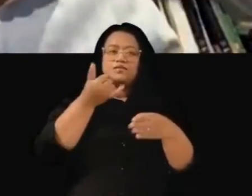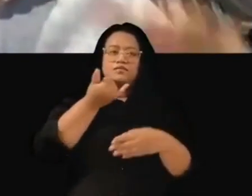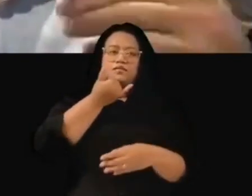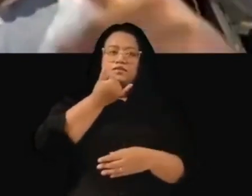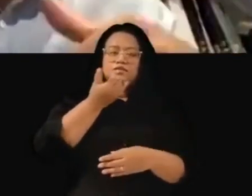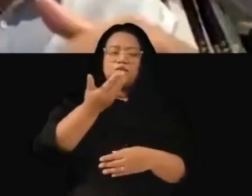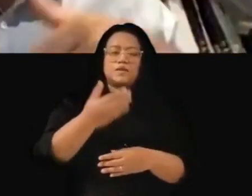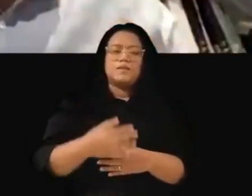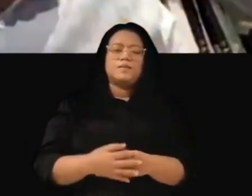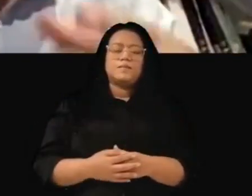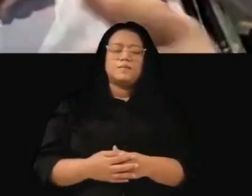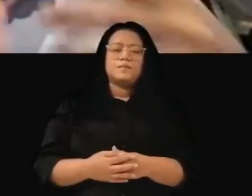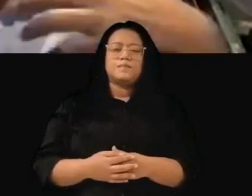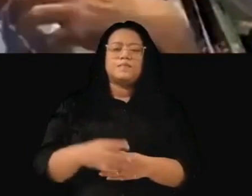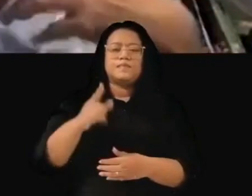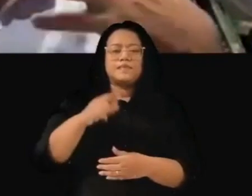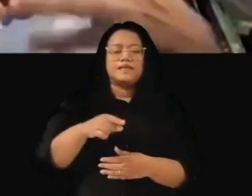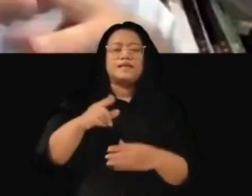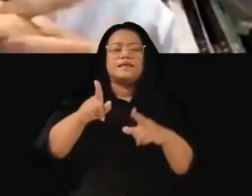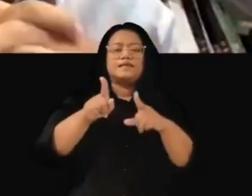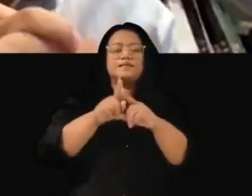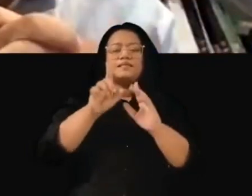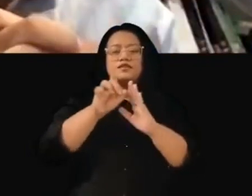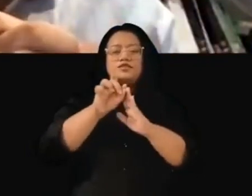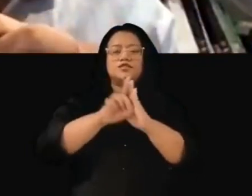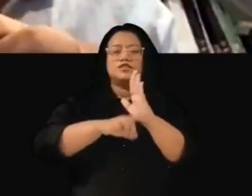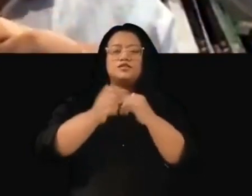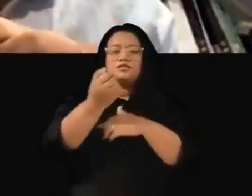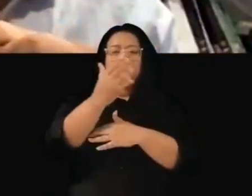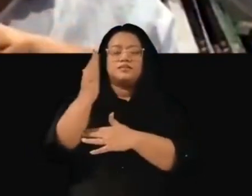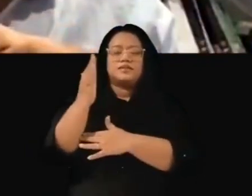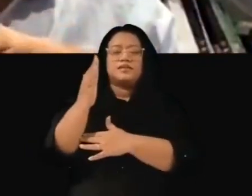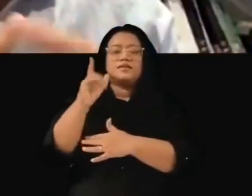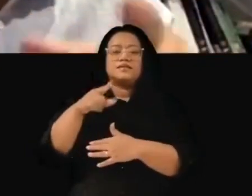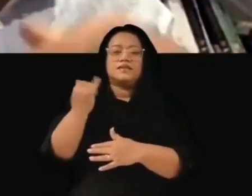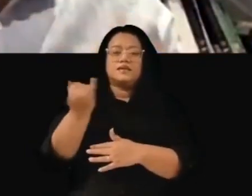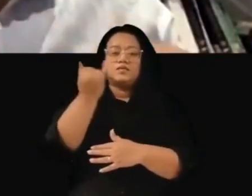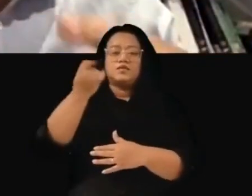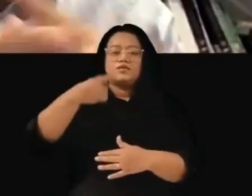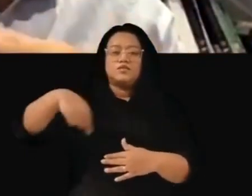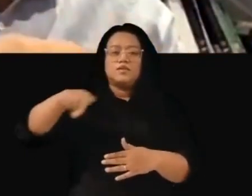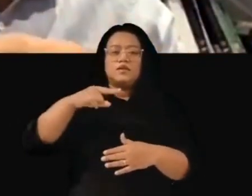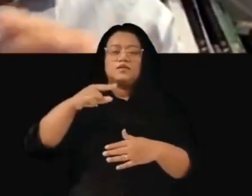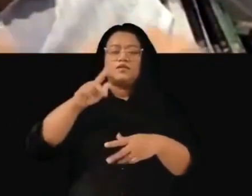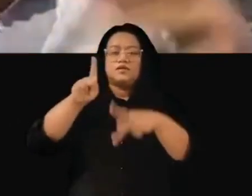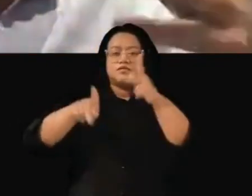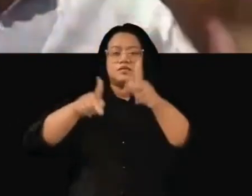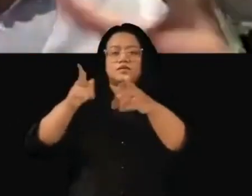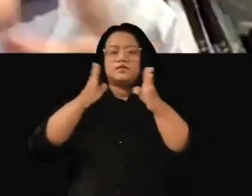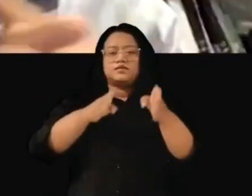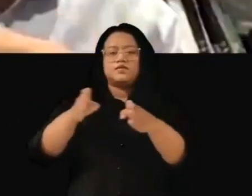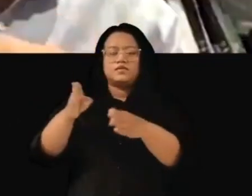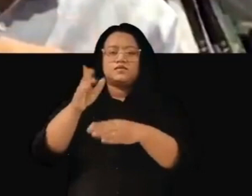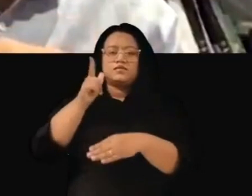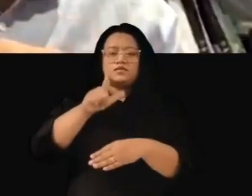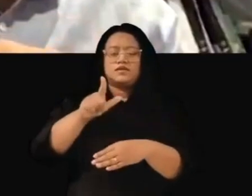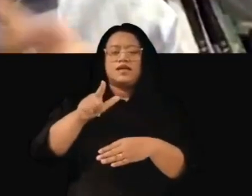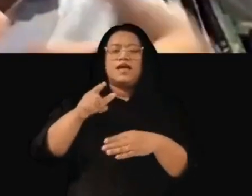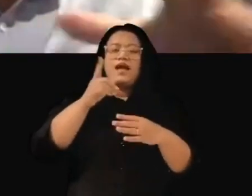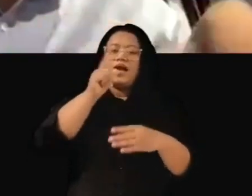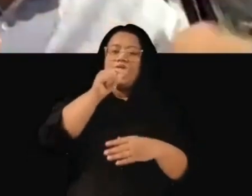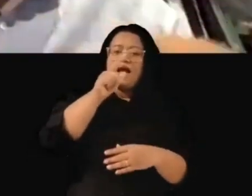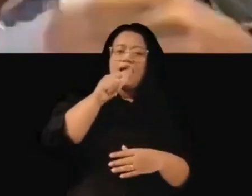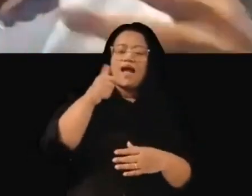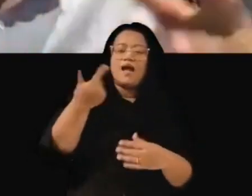E os serviços ambientais são aqueles necessários para a nossa organização social. Então, a água que nós necessitamos, as temperaturas que nós precisamos